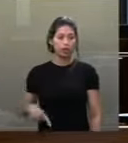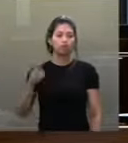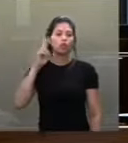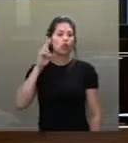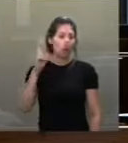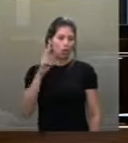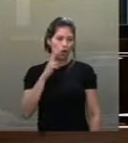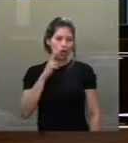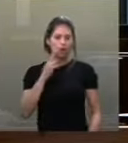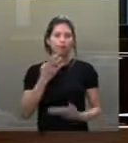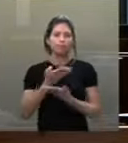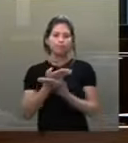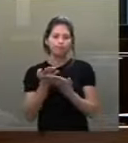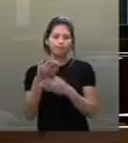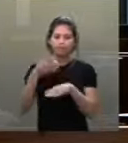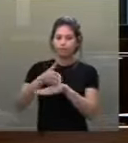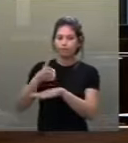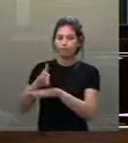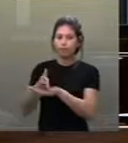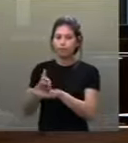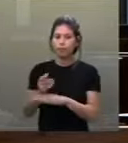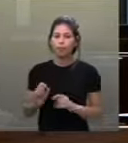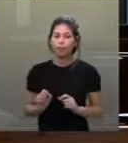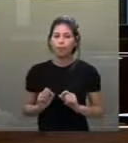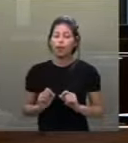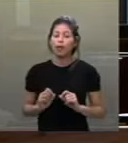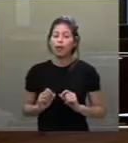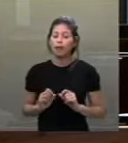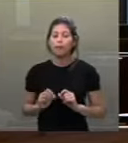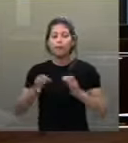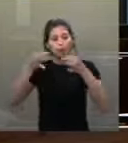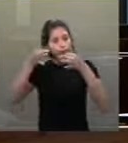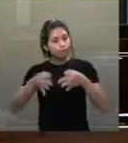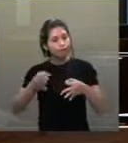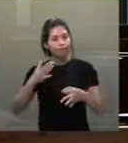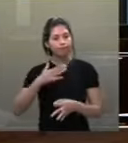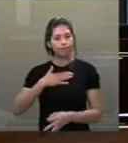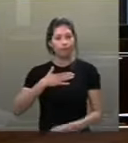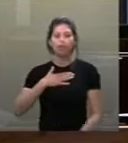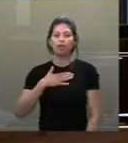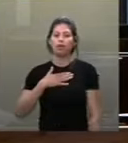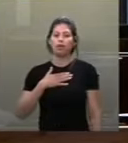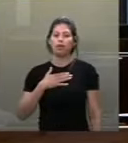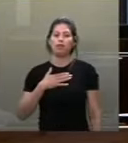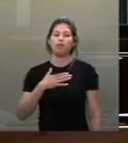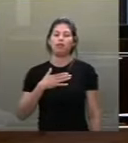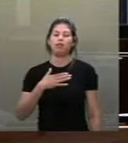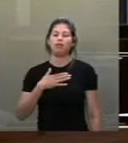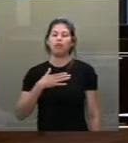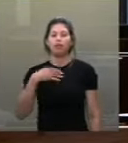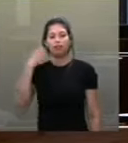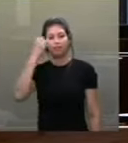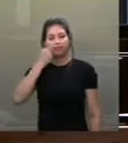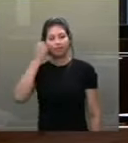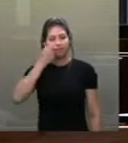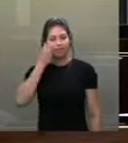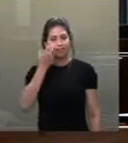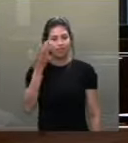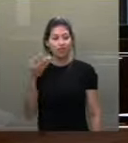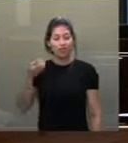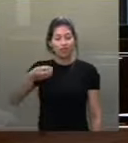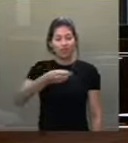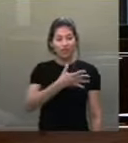Rodrigo Pacheco, presidente, pela confiança depositada neste senador novato